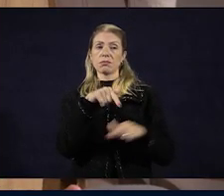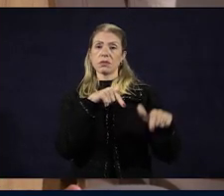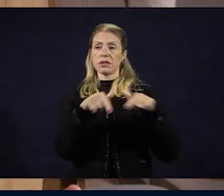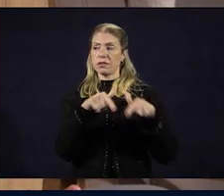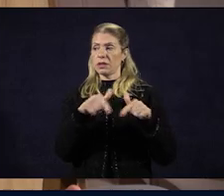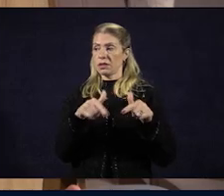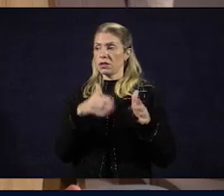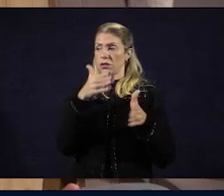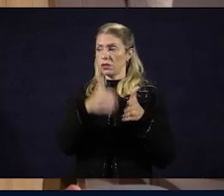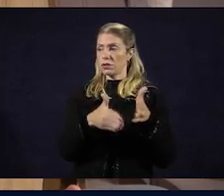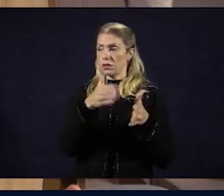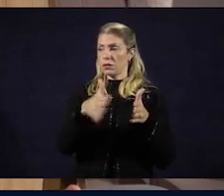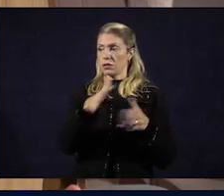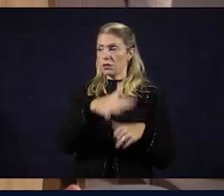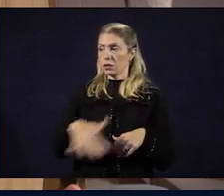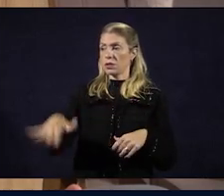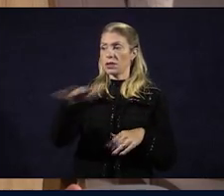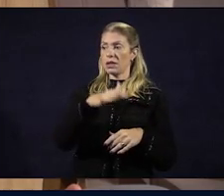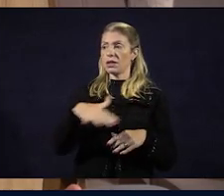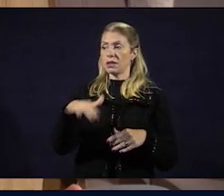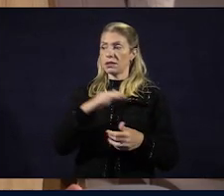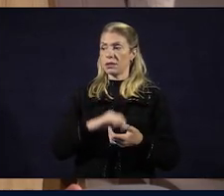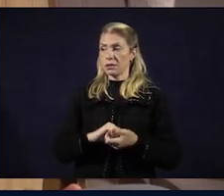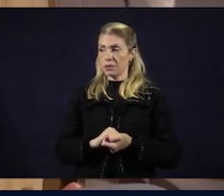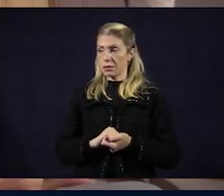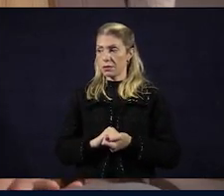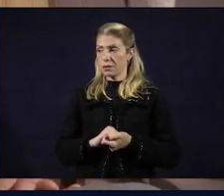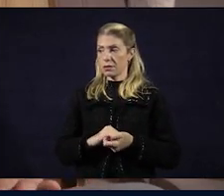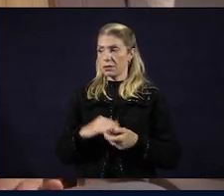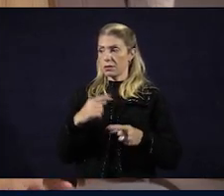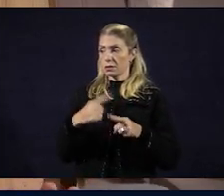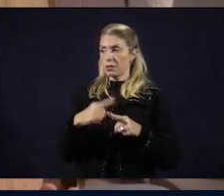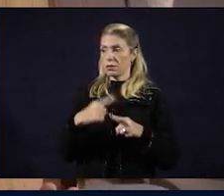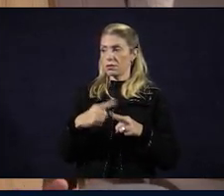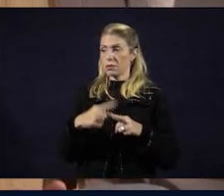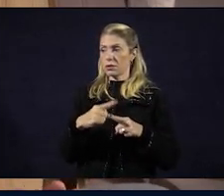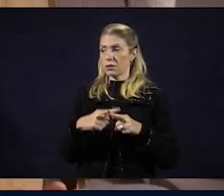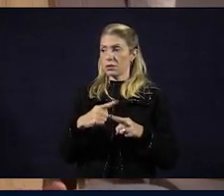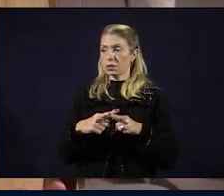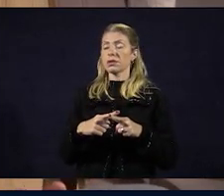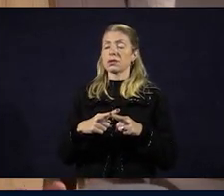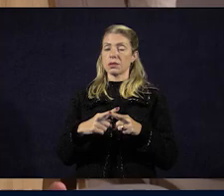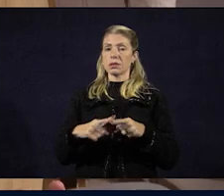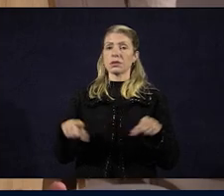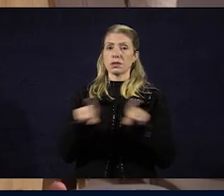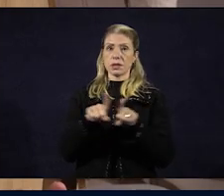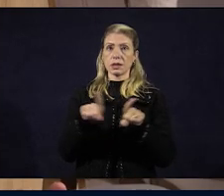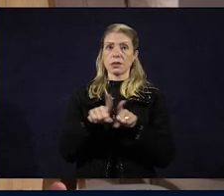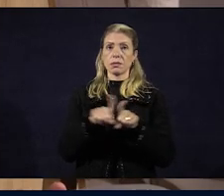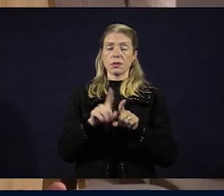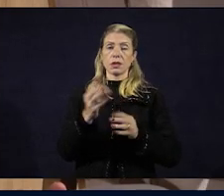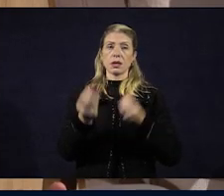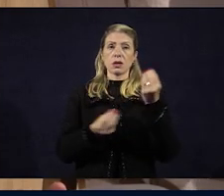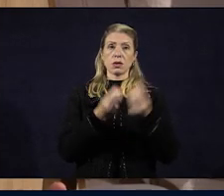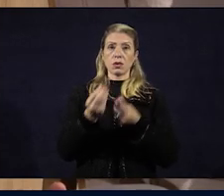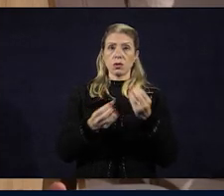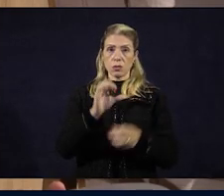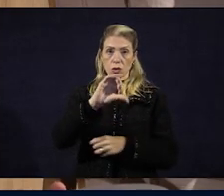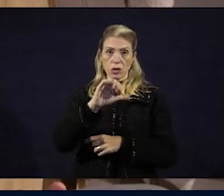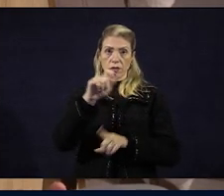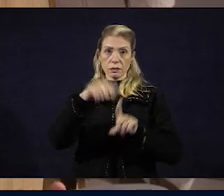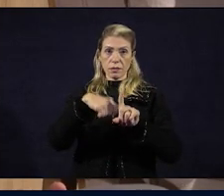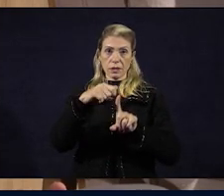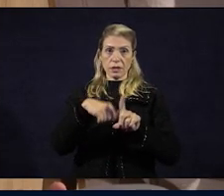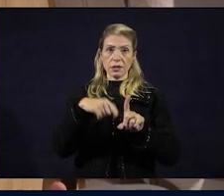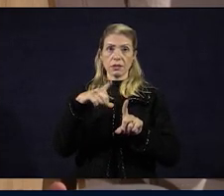setor ferroviário, a gente está falando, então, de leilões. Nós fizemos 100 leilões nesses últimos 3 anos e 9 meses. E é